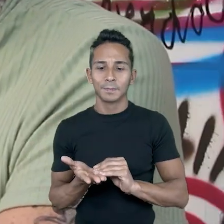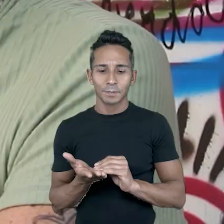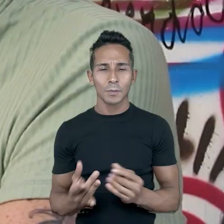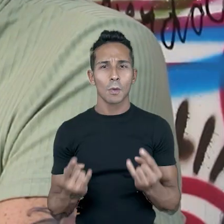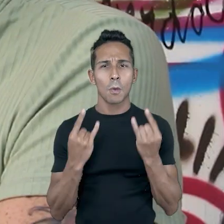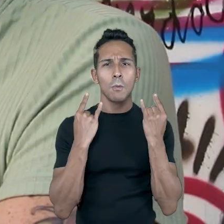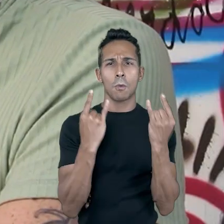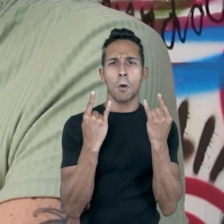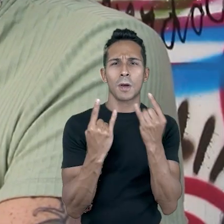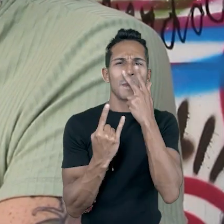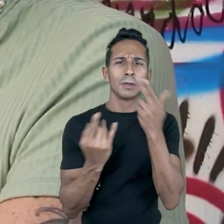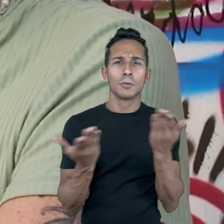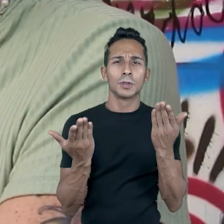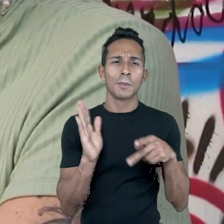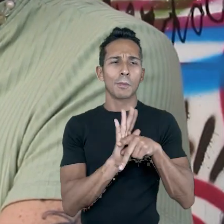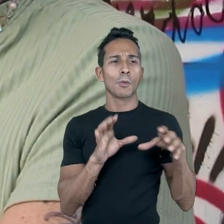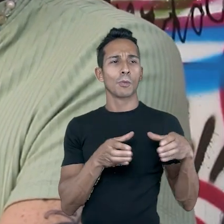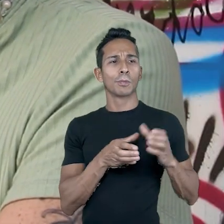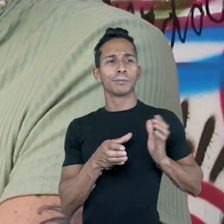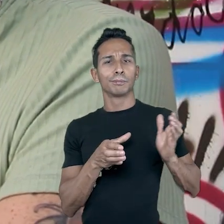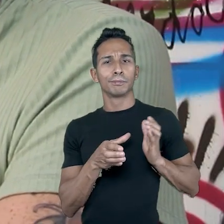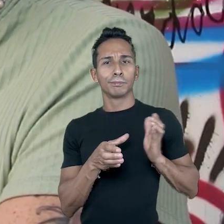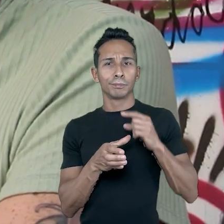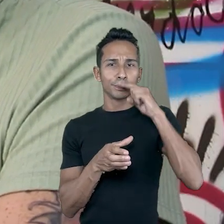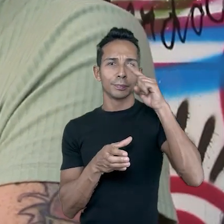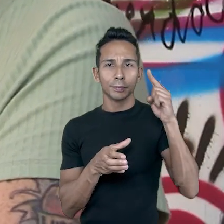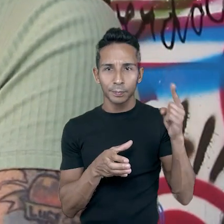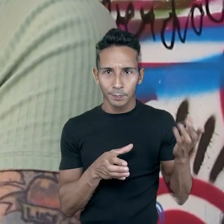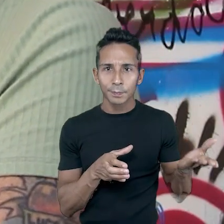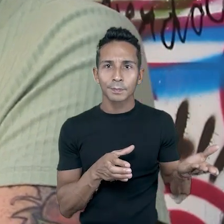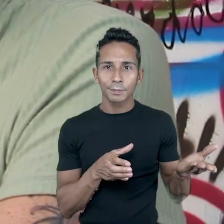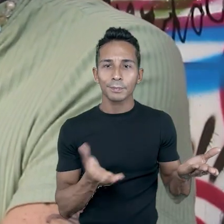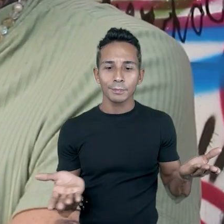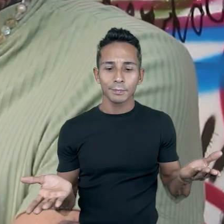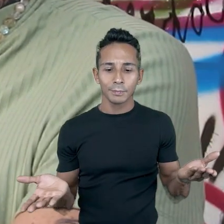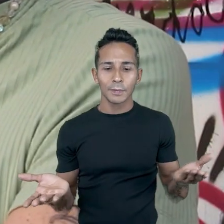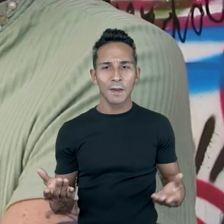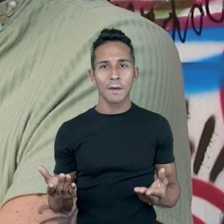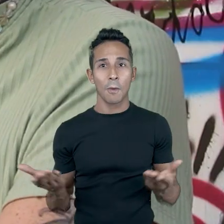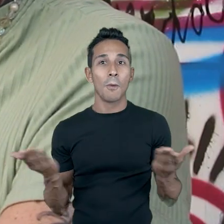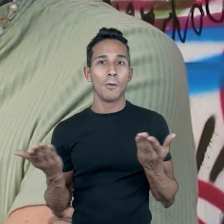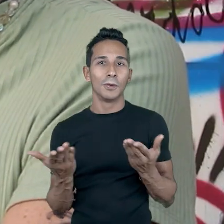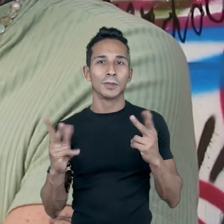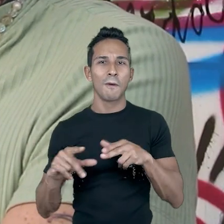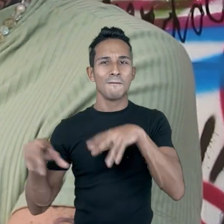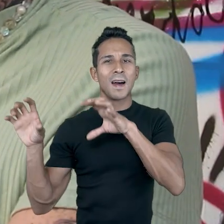eu vejo. O rock virou um lance meio de playboy, né, tal.